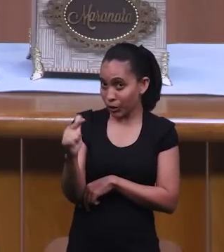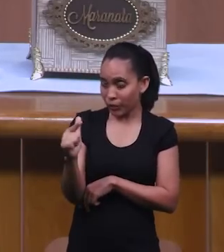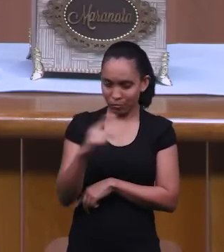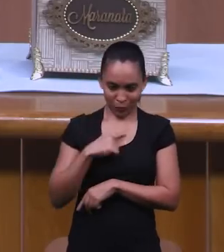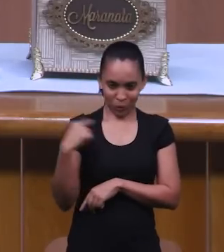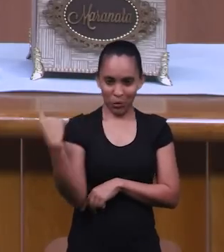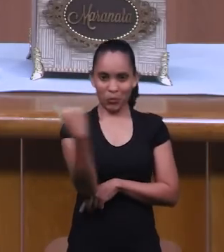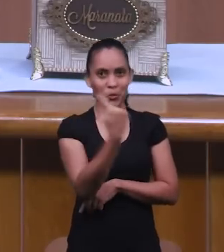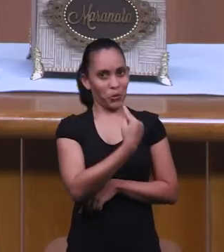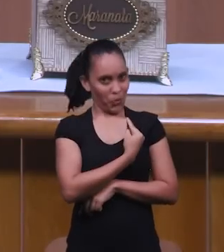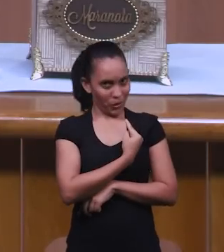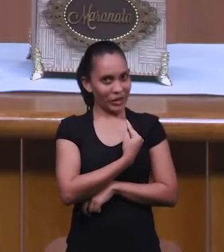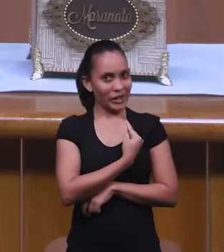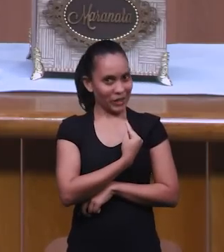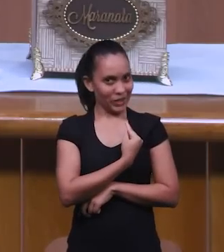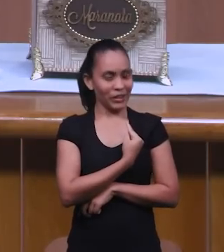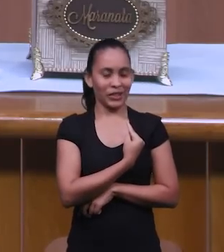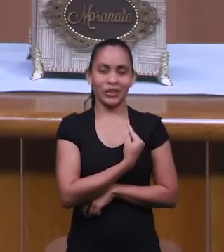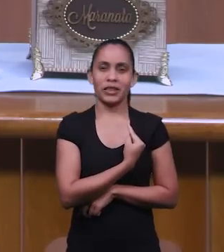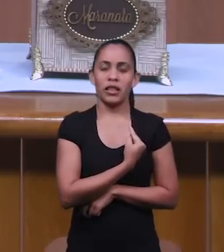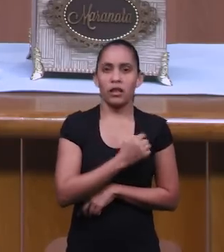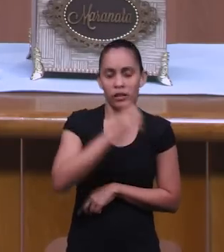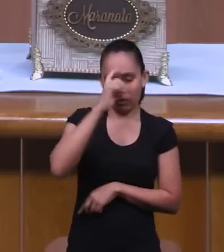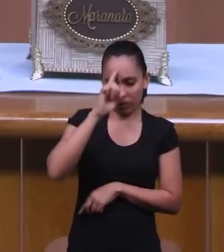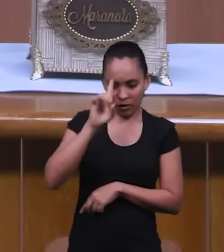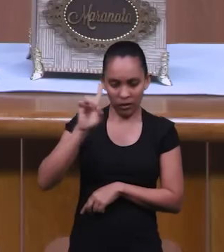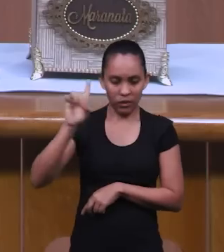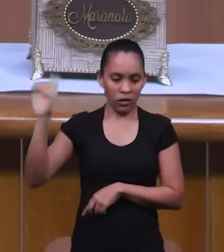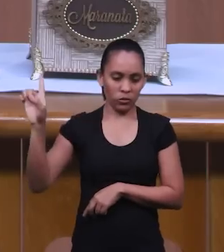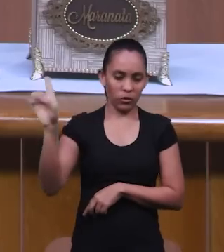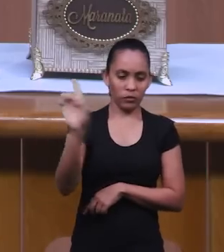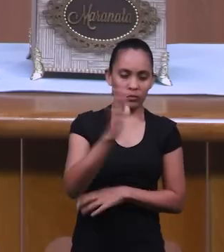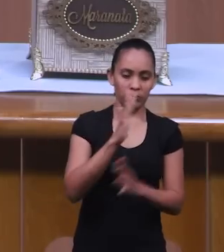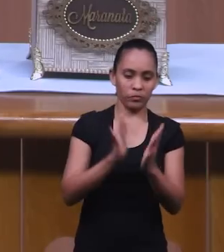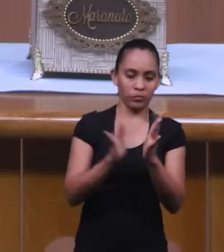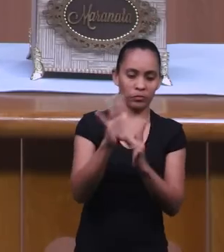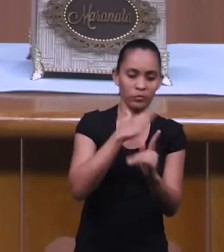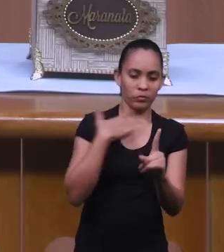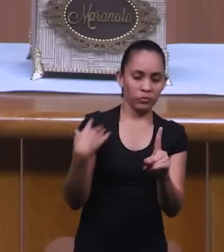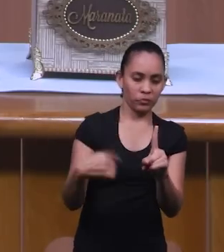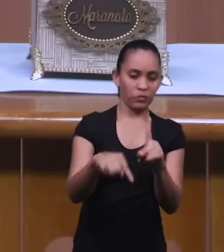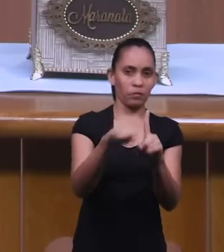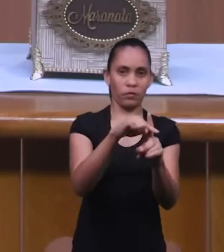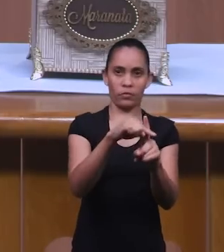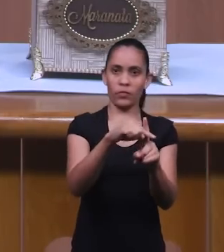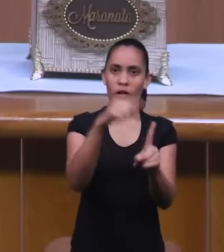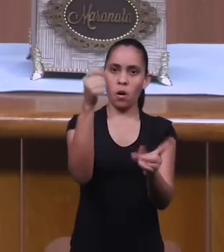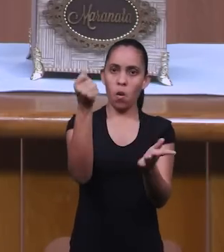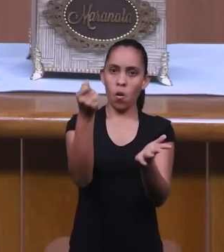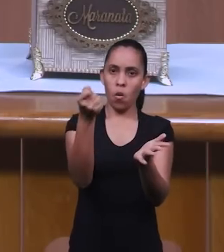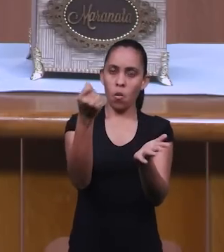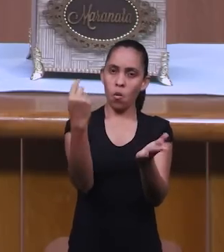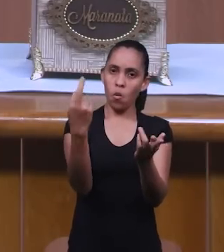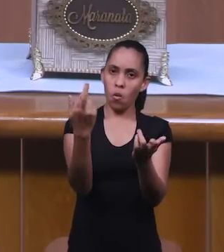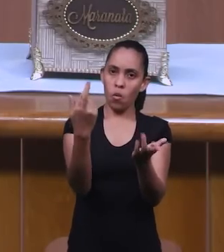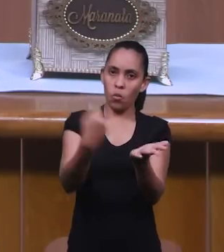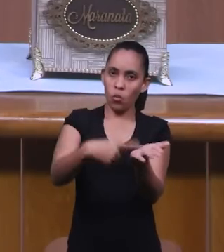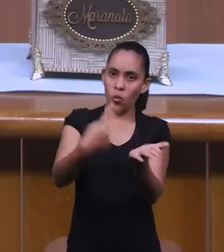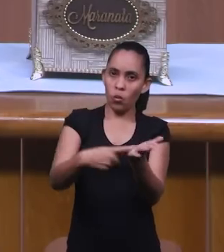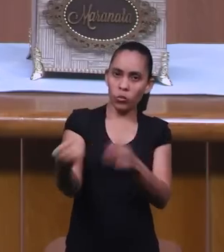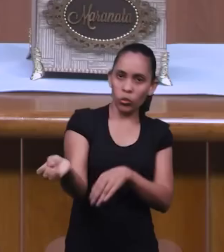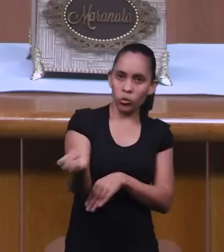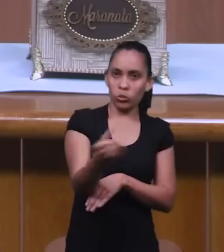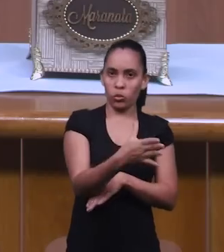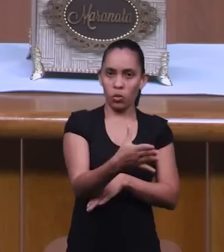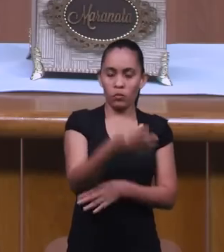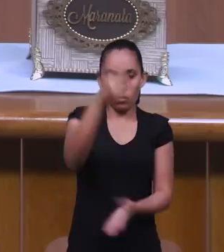Quando Jesus fez o acordo, dando a sua vida na cruz do Calvário, fazendo a nova aliança, ele